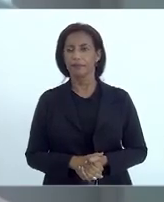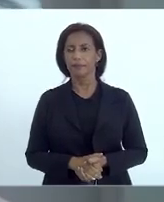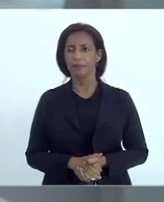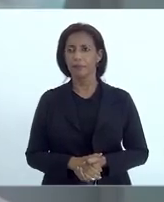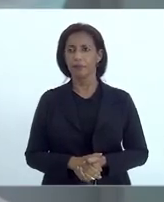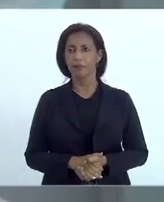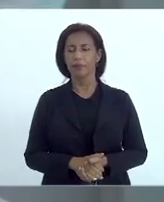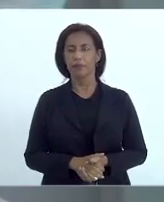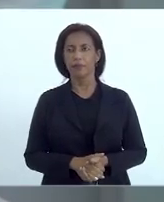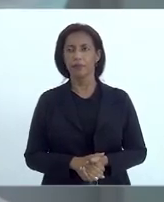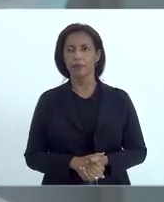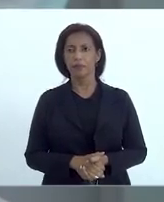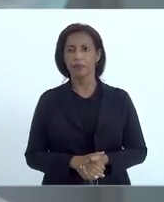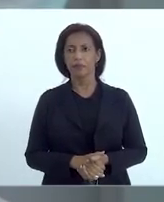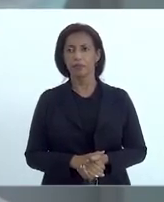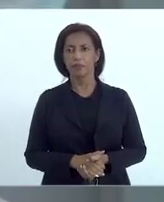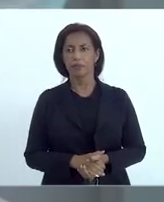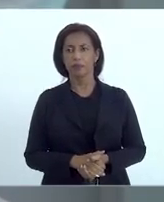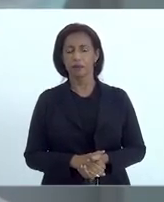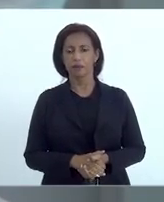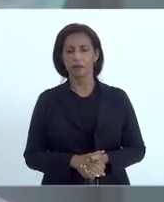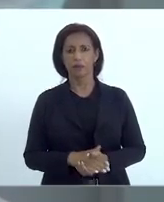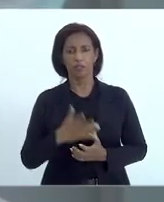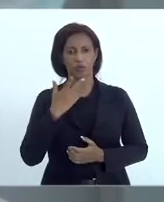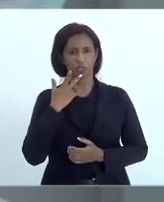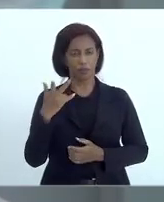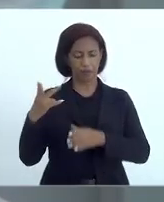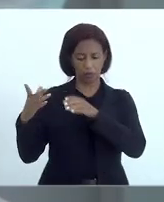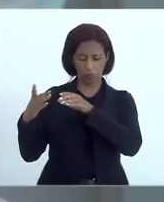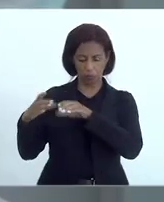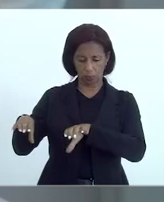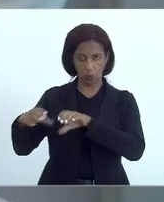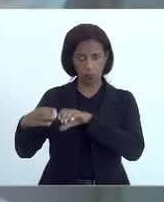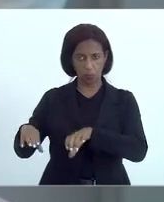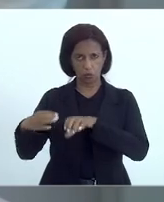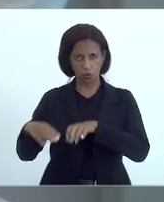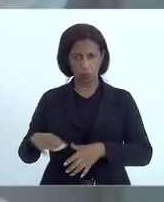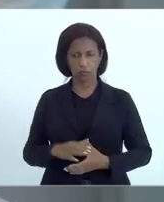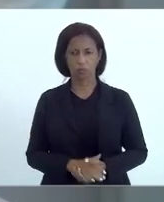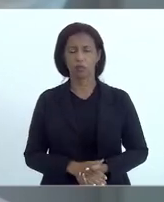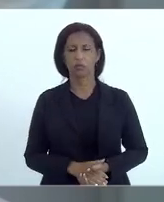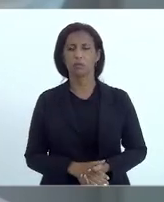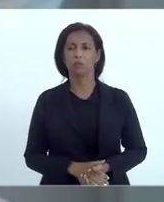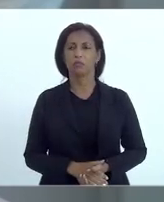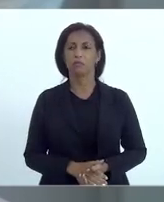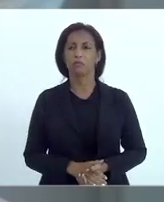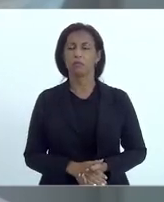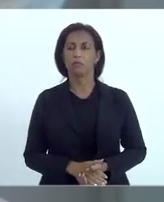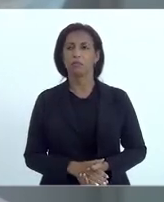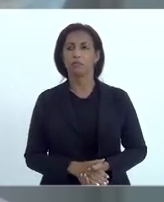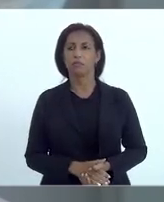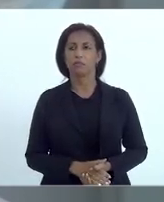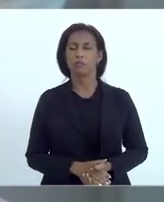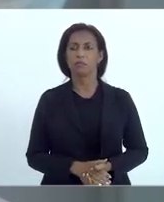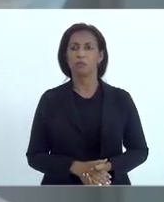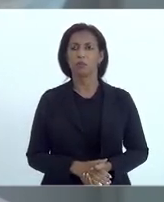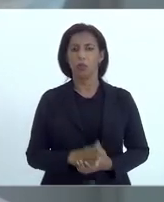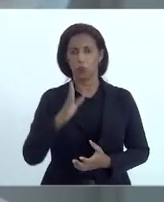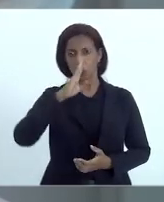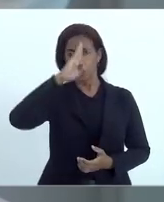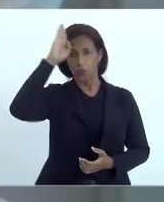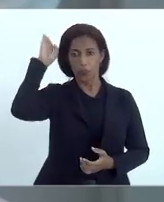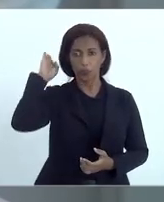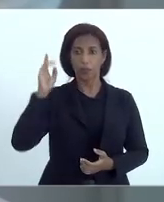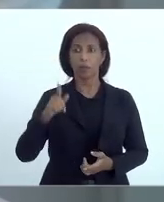e eu já falei aqui do e do concurso do e diz que eu acho que isso mesmo do